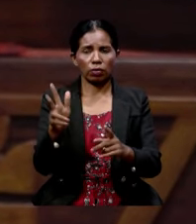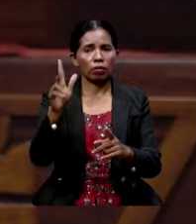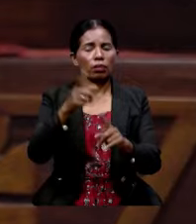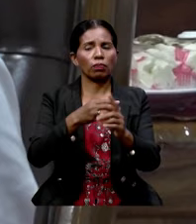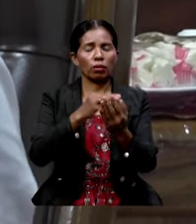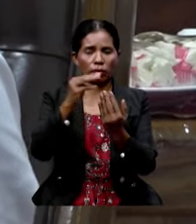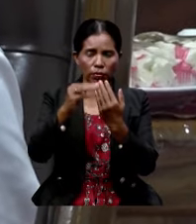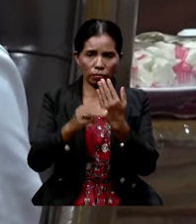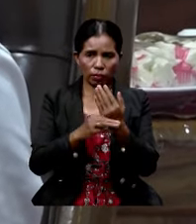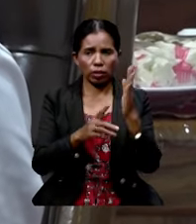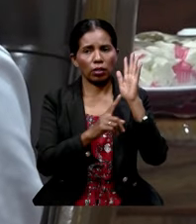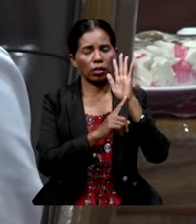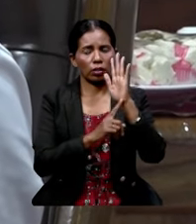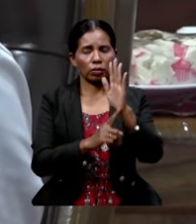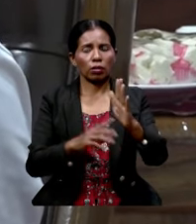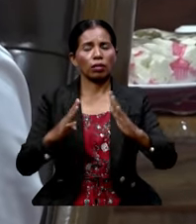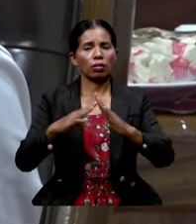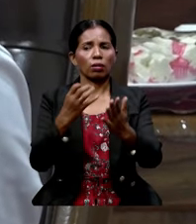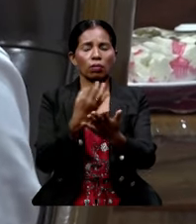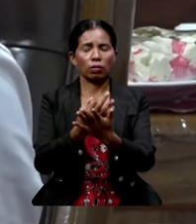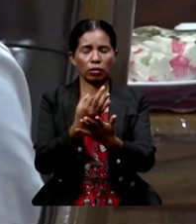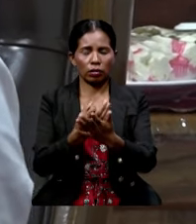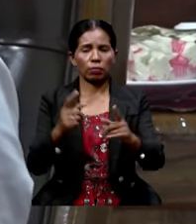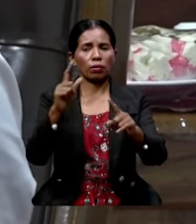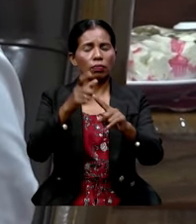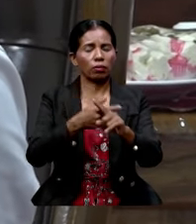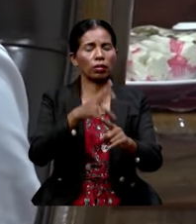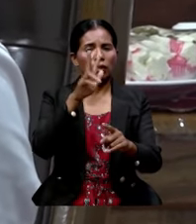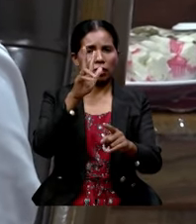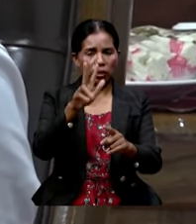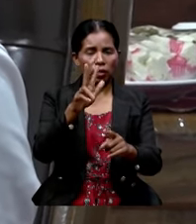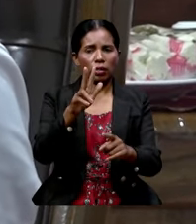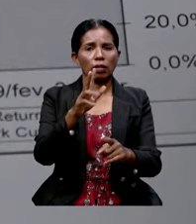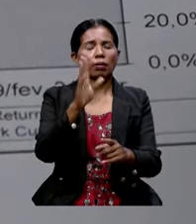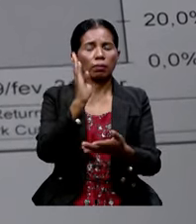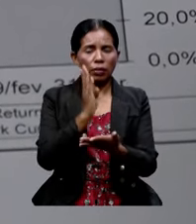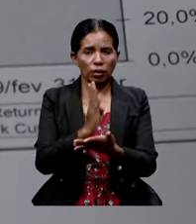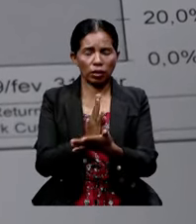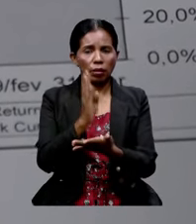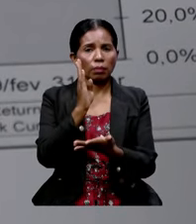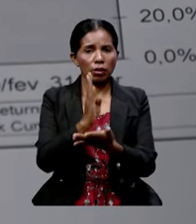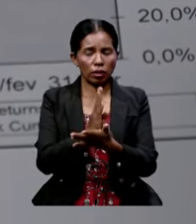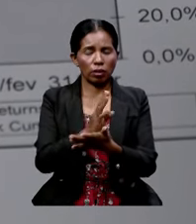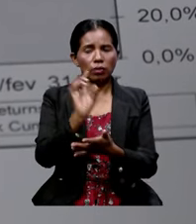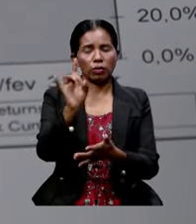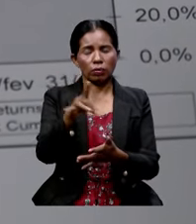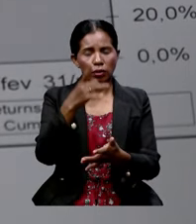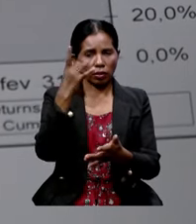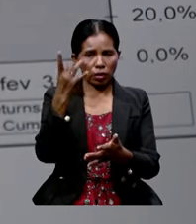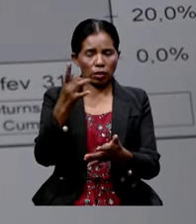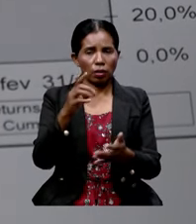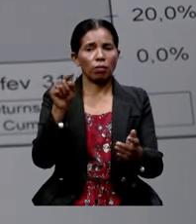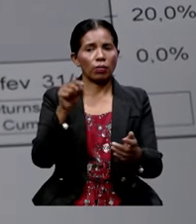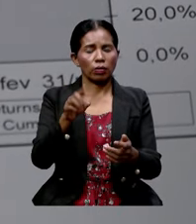março ha tudo capital Fundo NIAN ba trimestre ikus nemak bilhão sa nulo resinualo ponto hat nulo resin